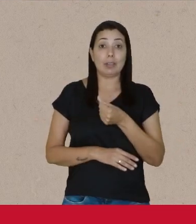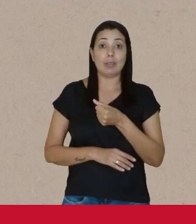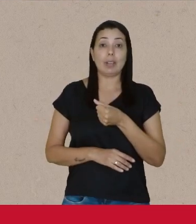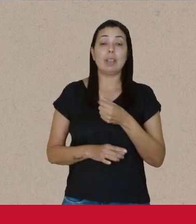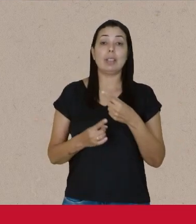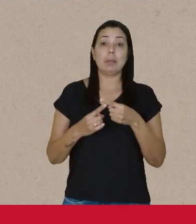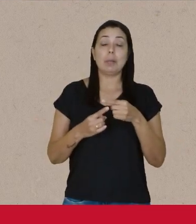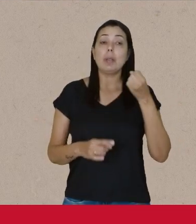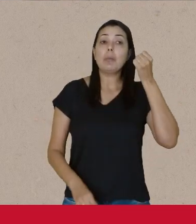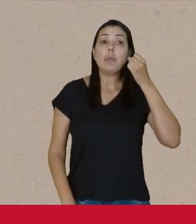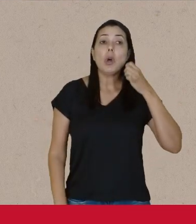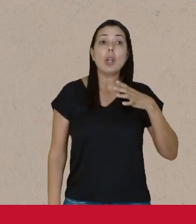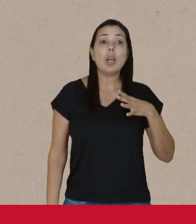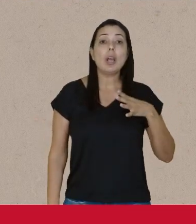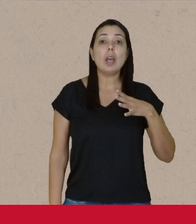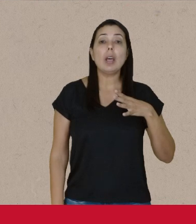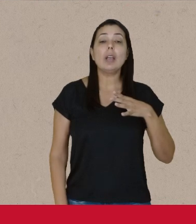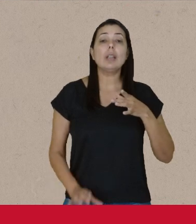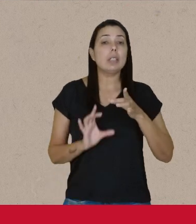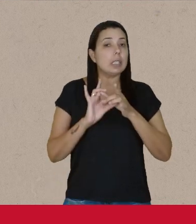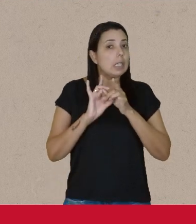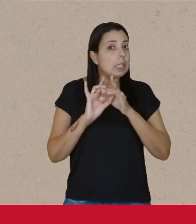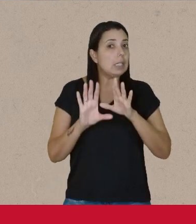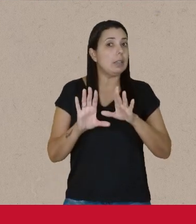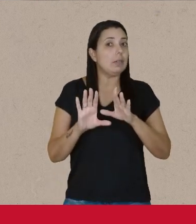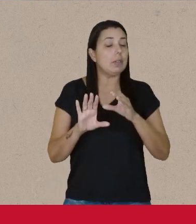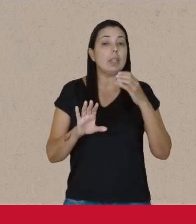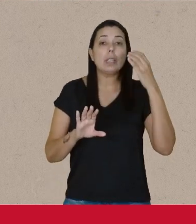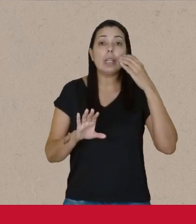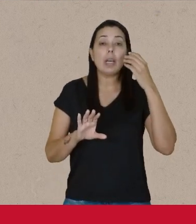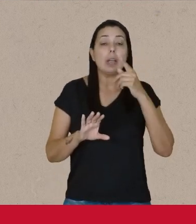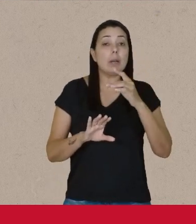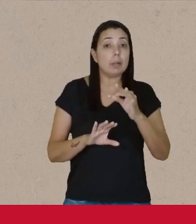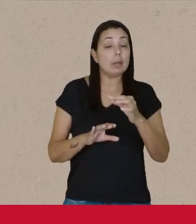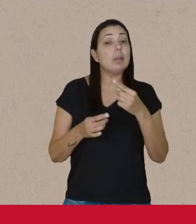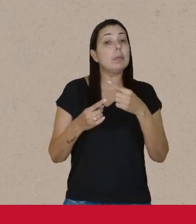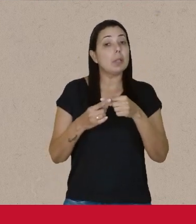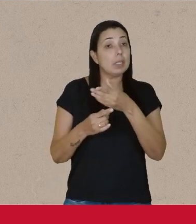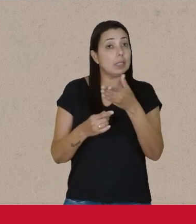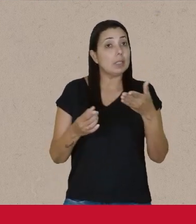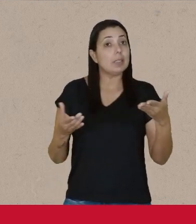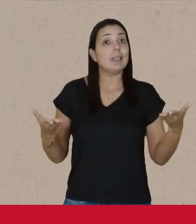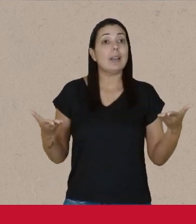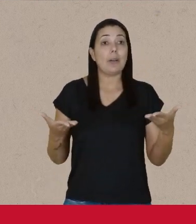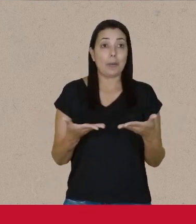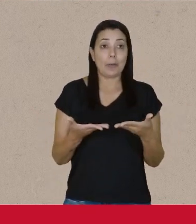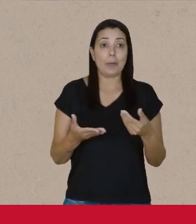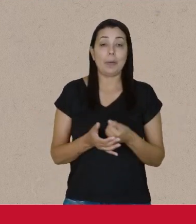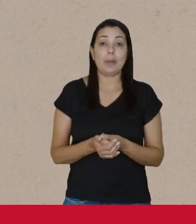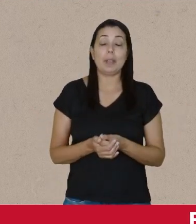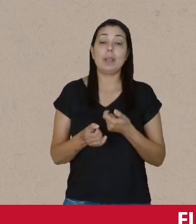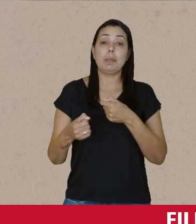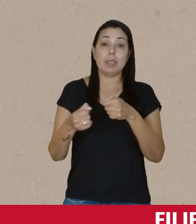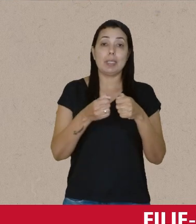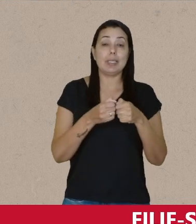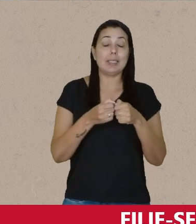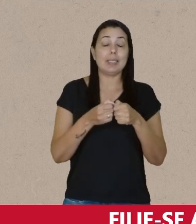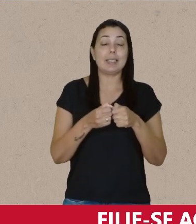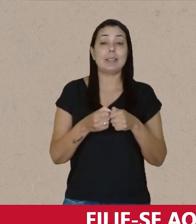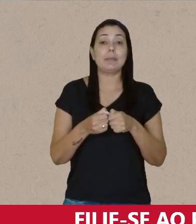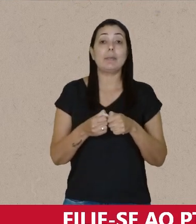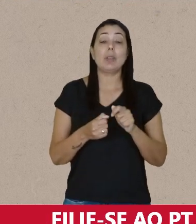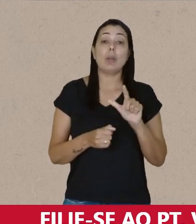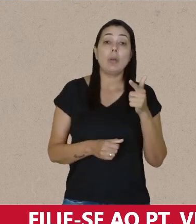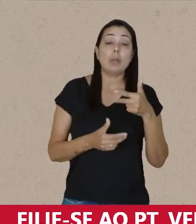entrevista em podcast, vai ficar disponível na Rádio PT, porque, né, esse momento a gente precisa eternizar.